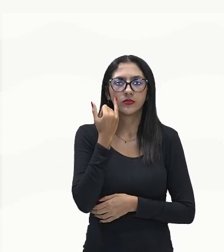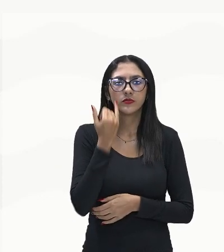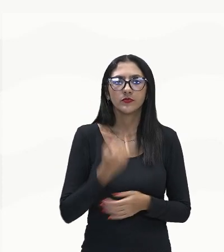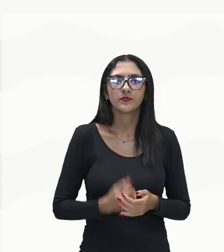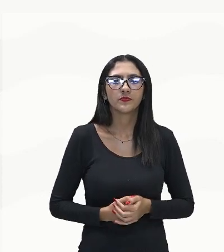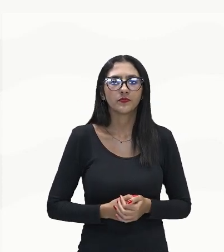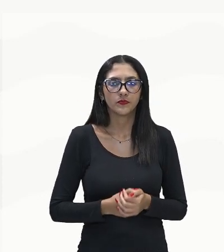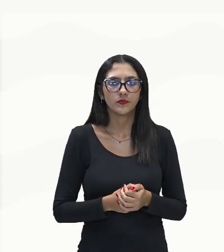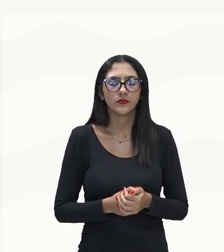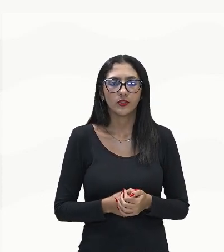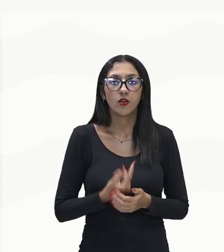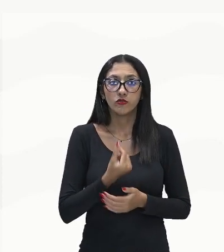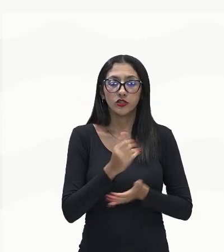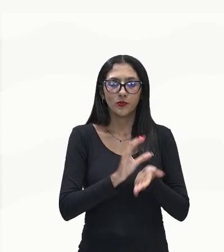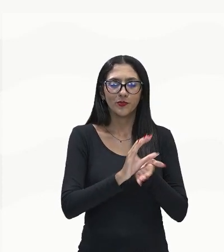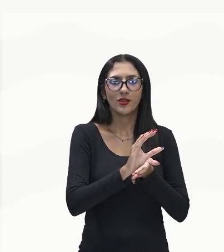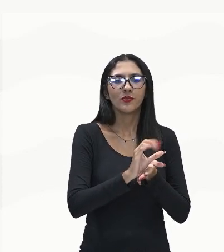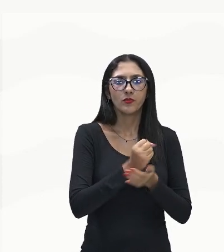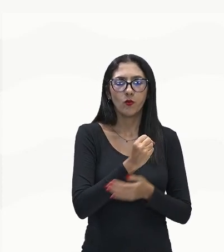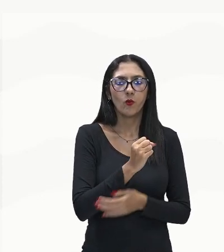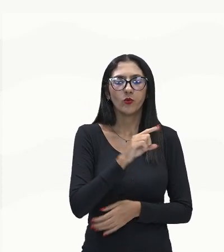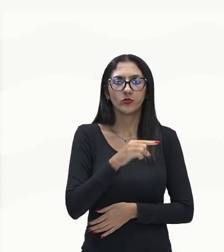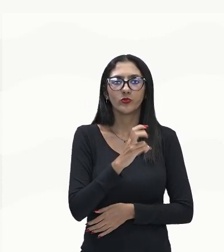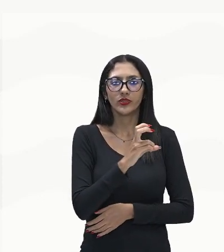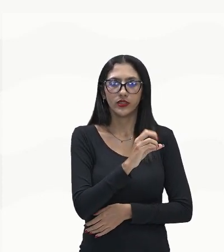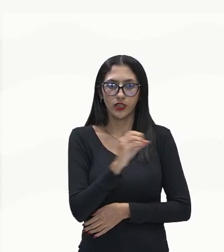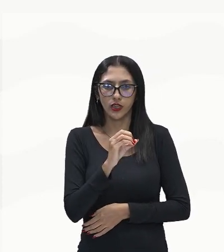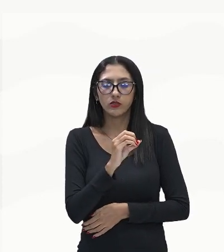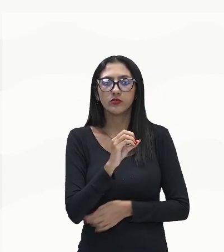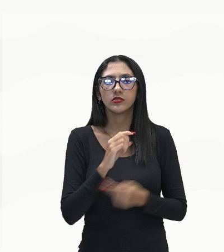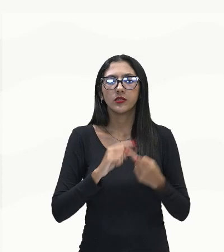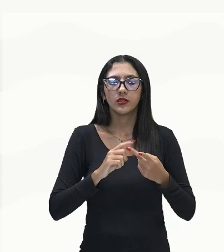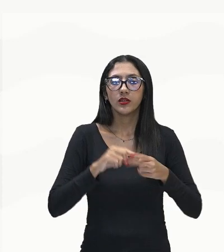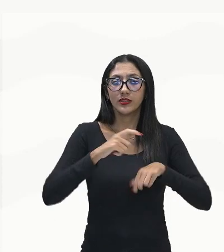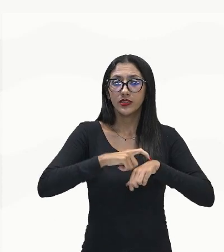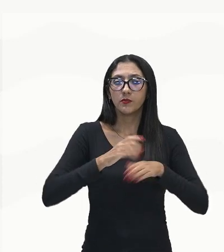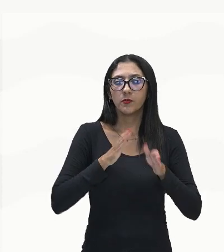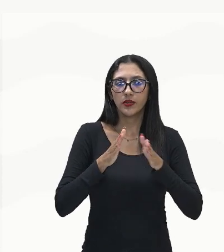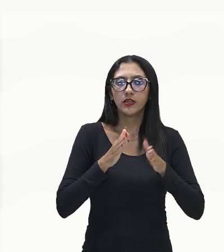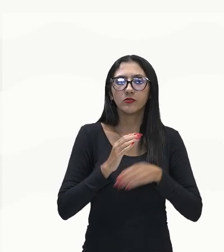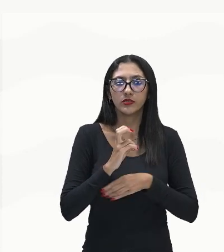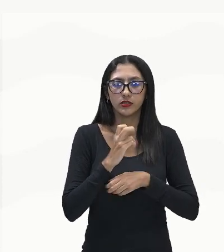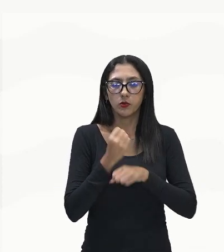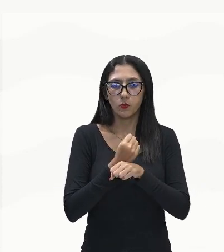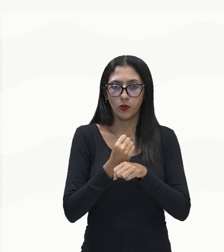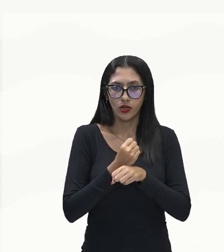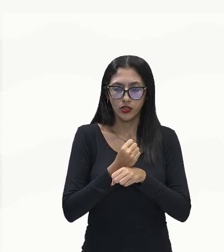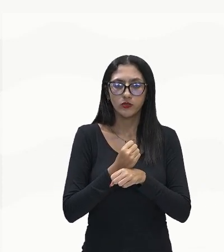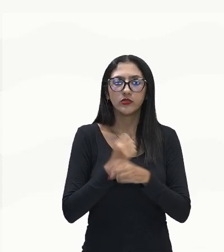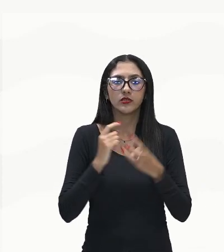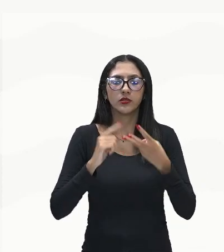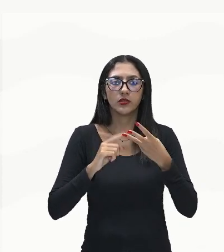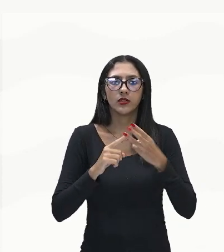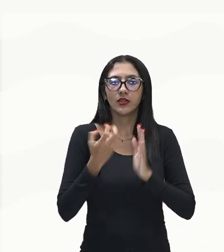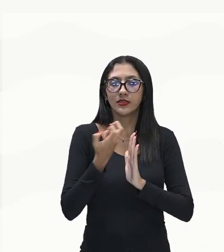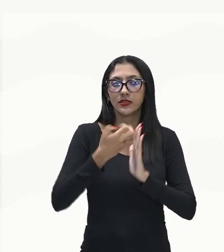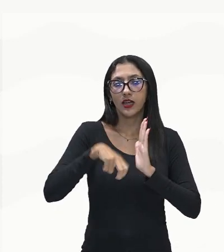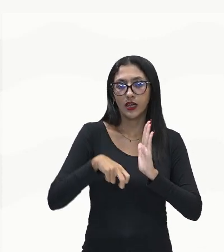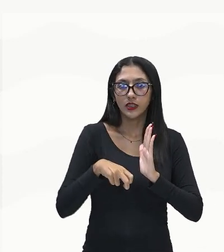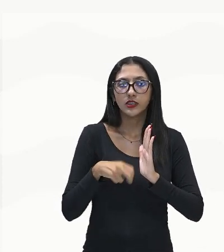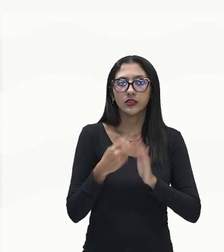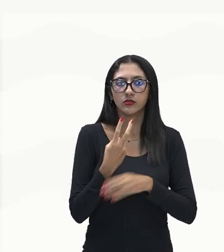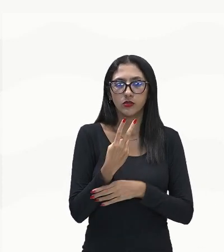capital, 8.500, nosso tempo de 5 anos e a nossa taxa de 2%.